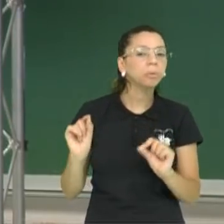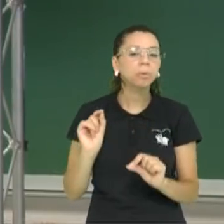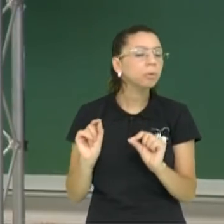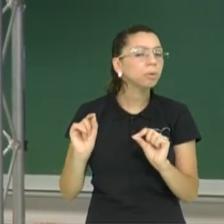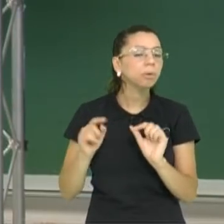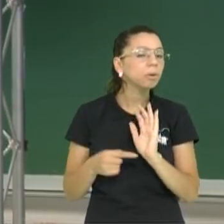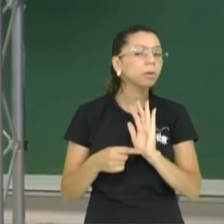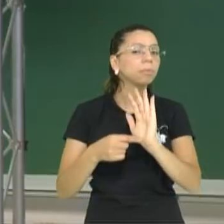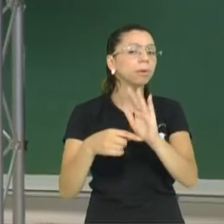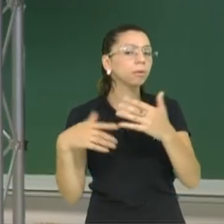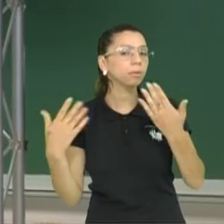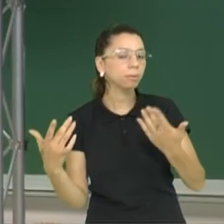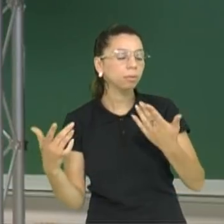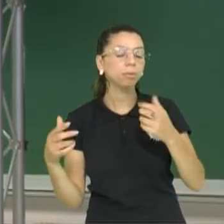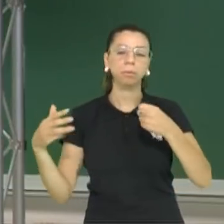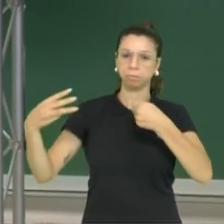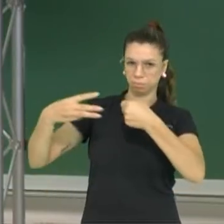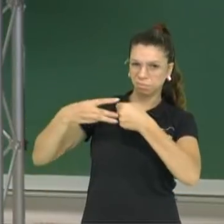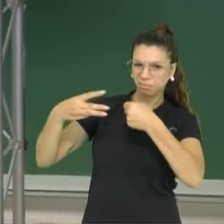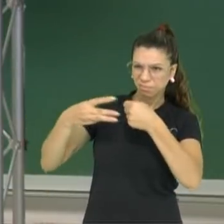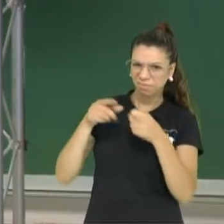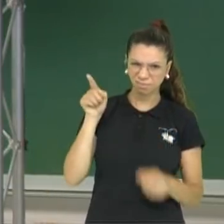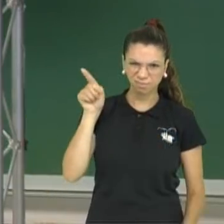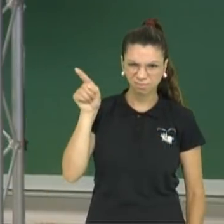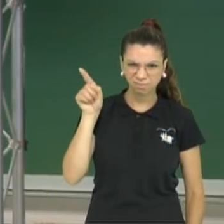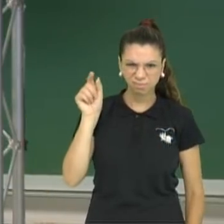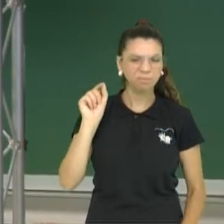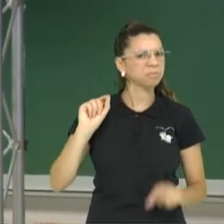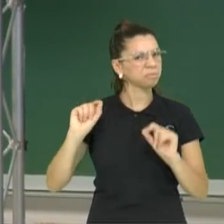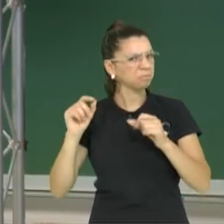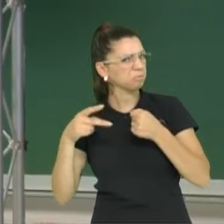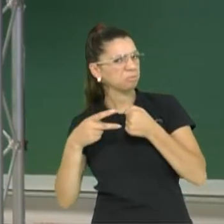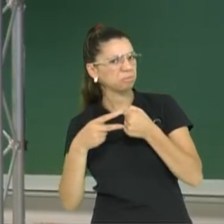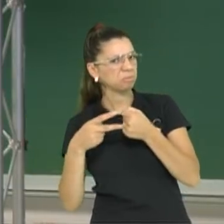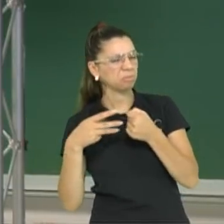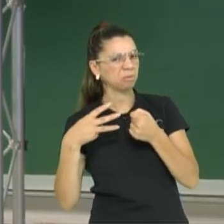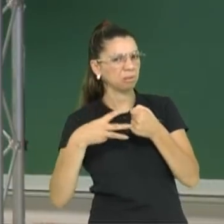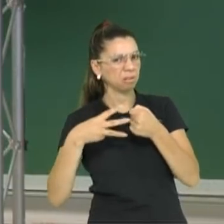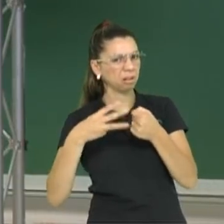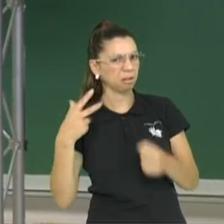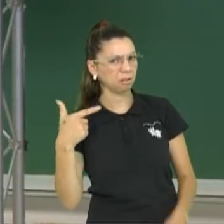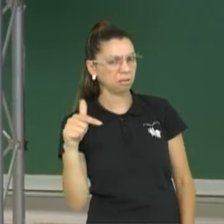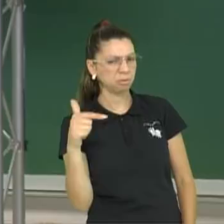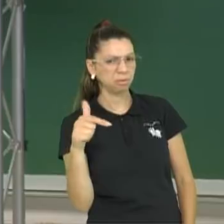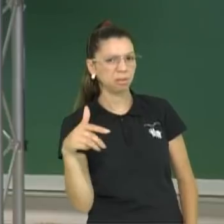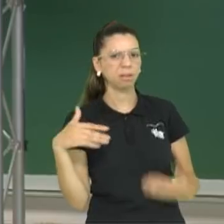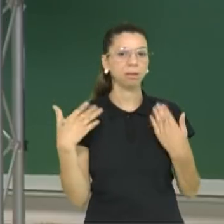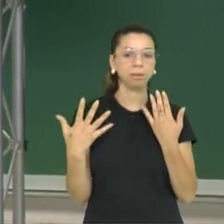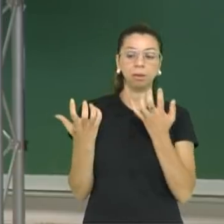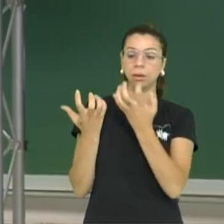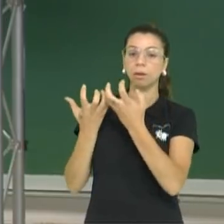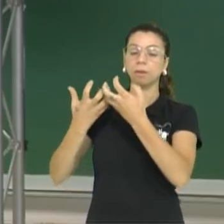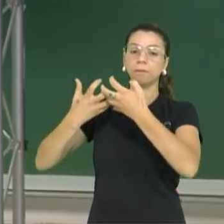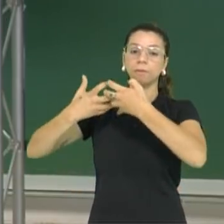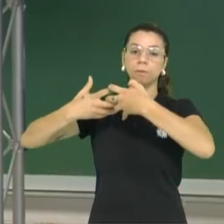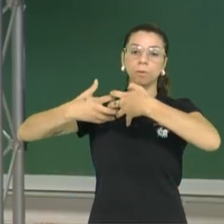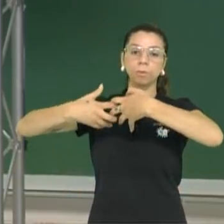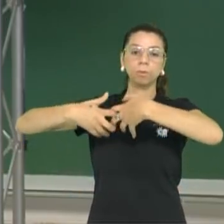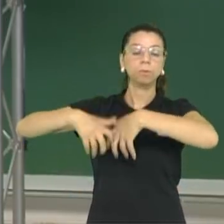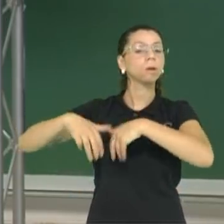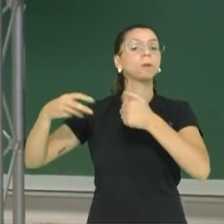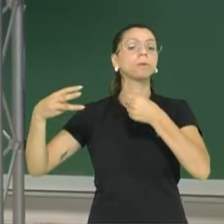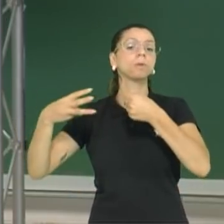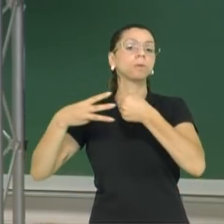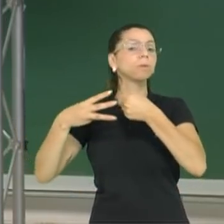imagem? Eles são formados por células? Não são formados por células? Quais são as funções que essas células